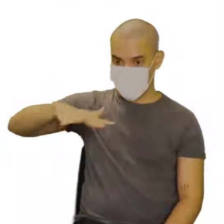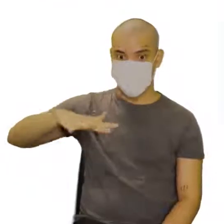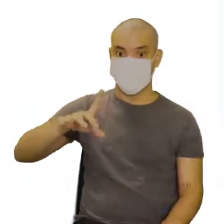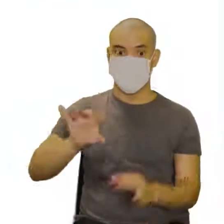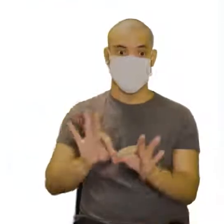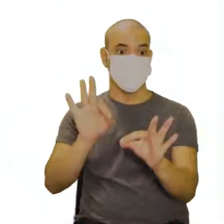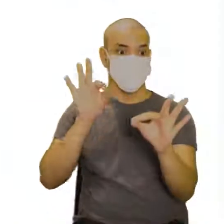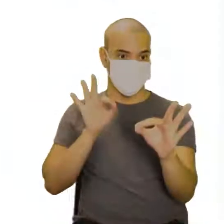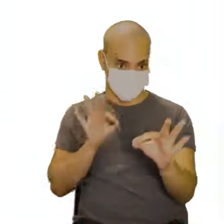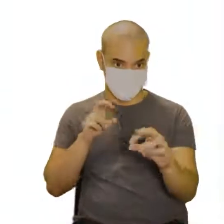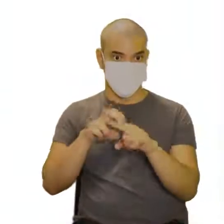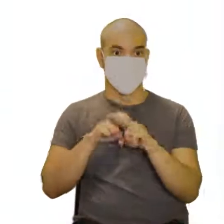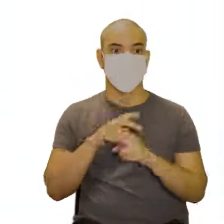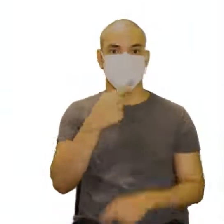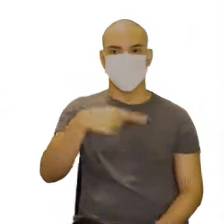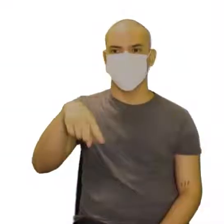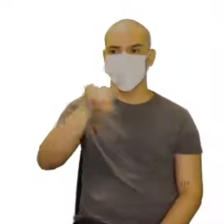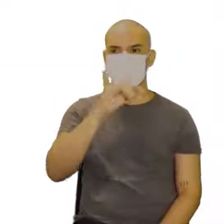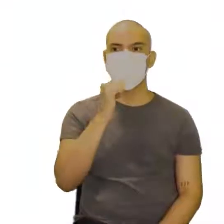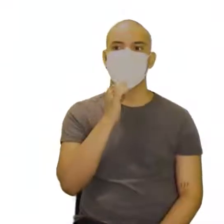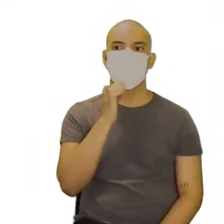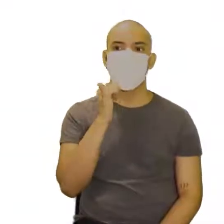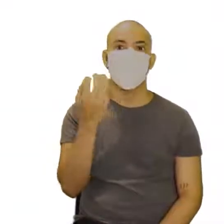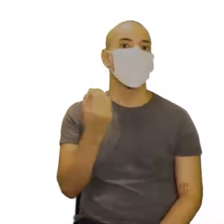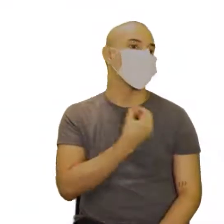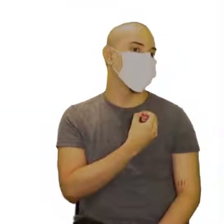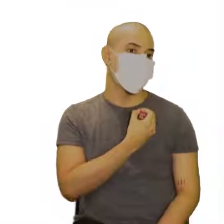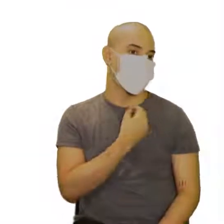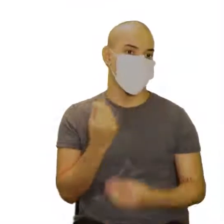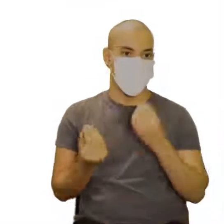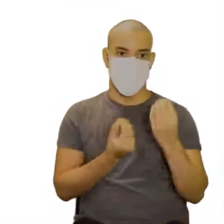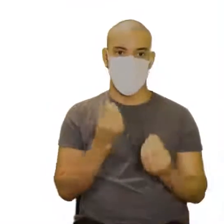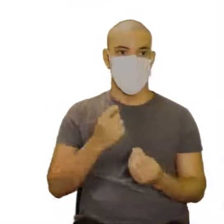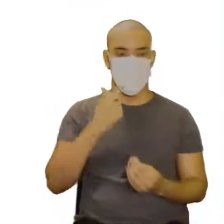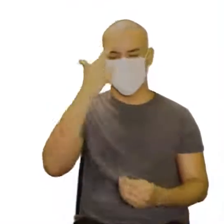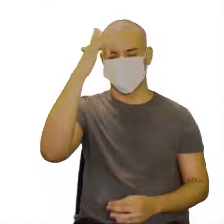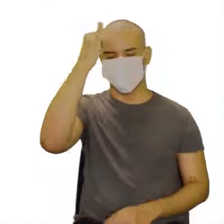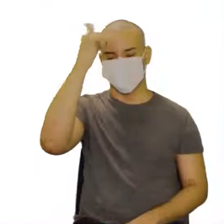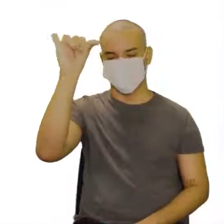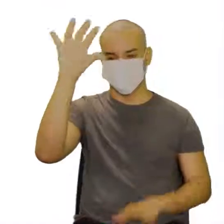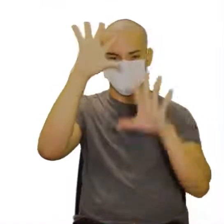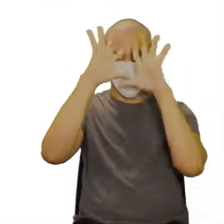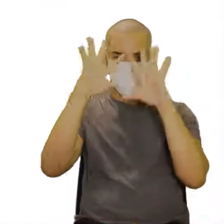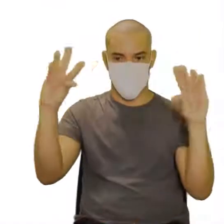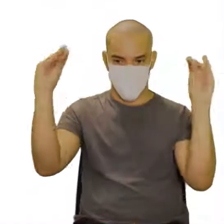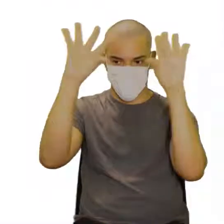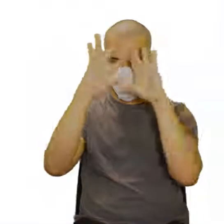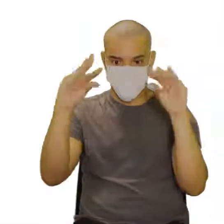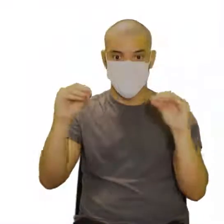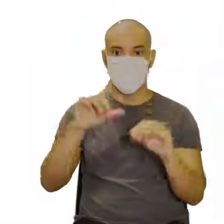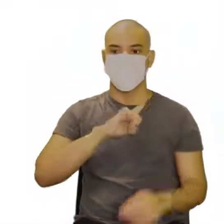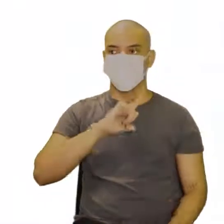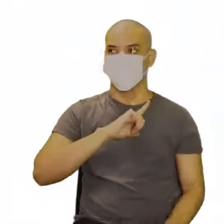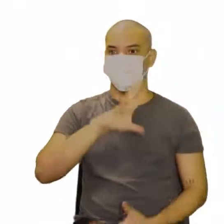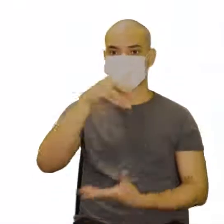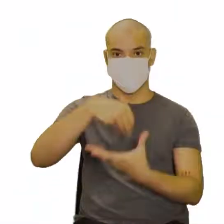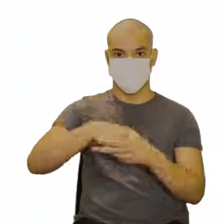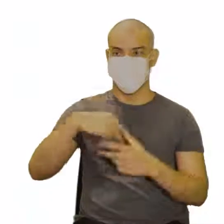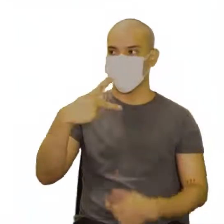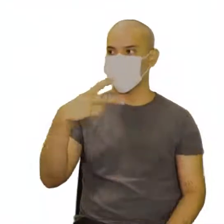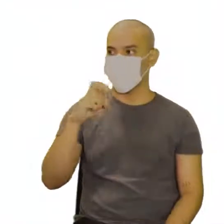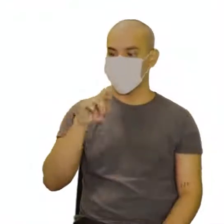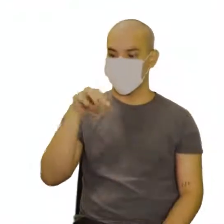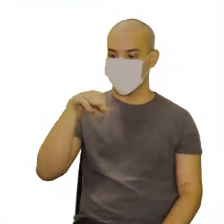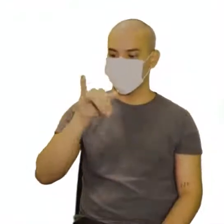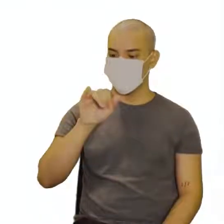Então, nesse caso aqui, só para vocês verem os valores, para não ficar tão abstrato, tá aqui a nossa, ó, permissividade, que é